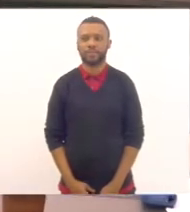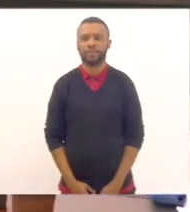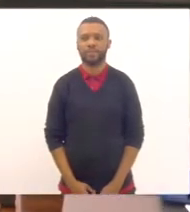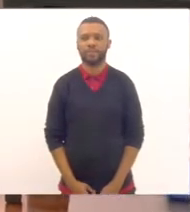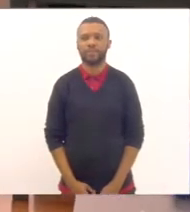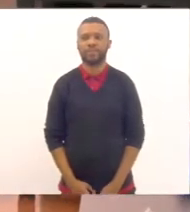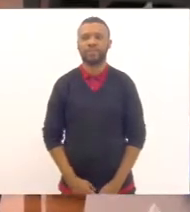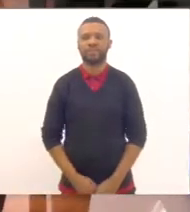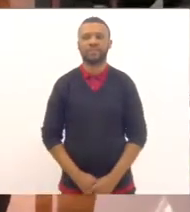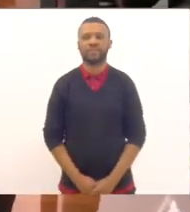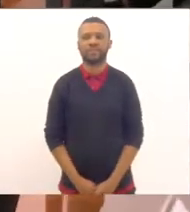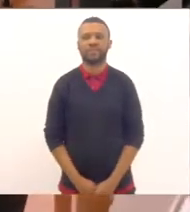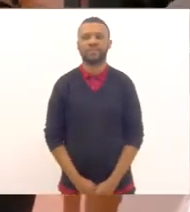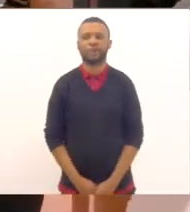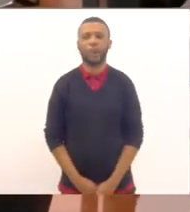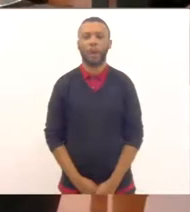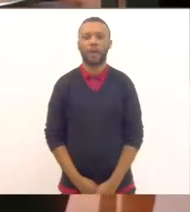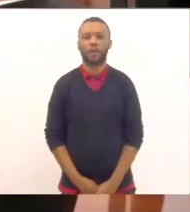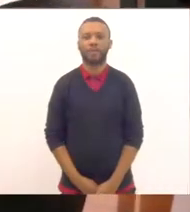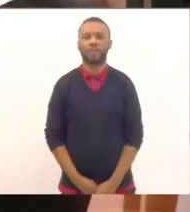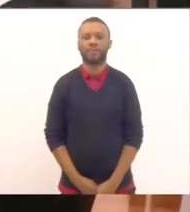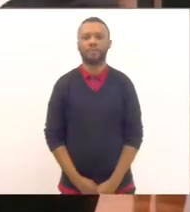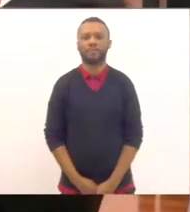se aplica mais